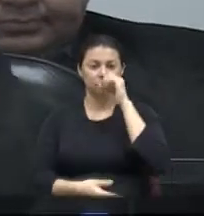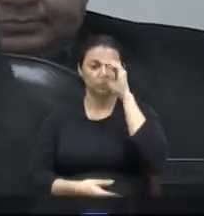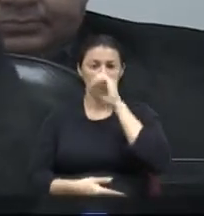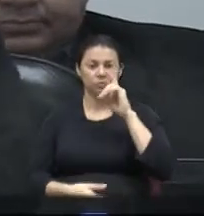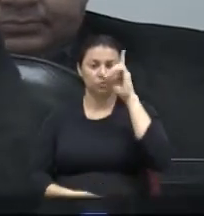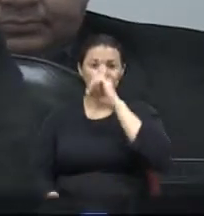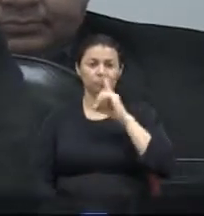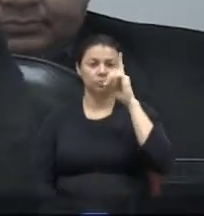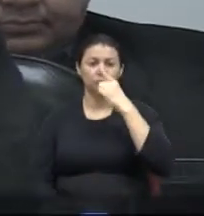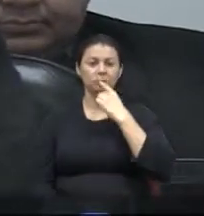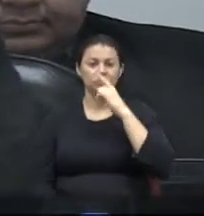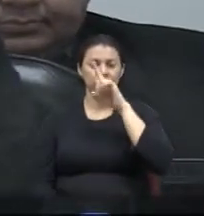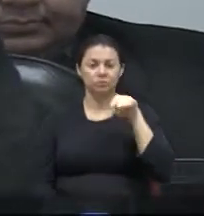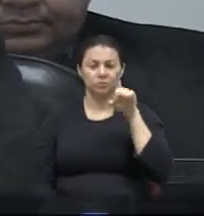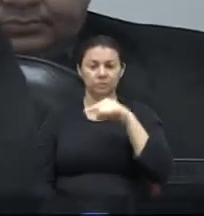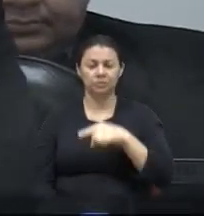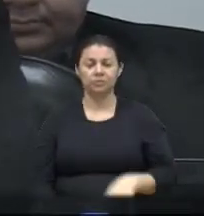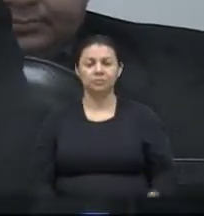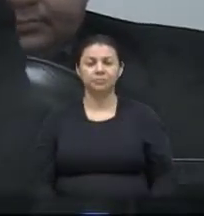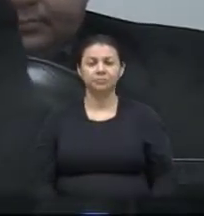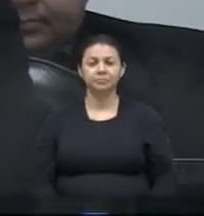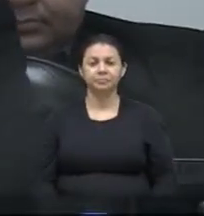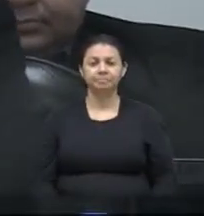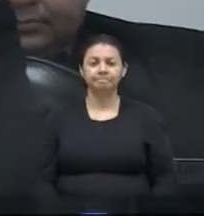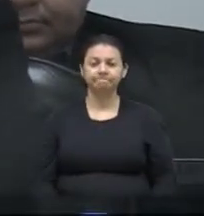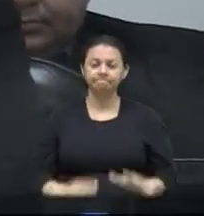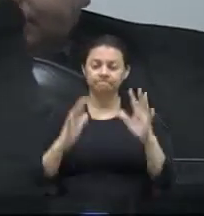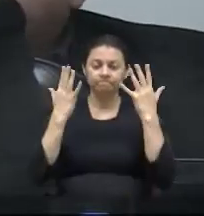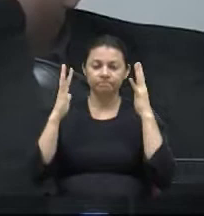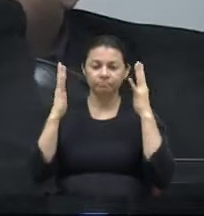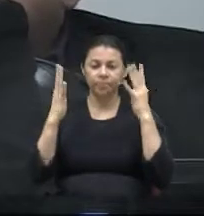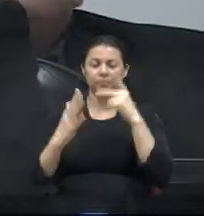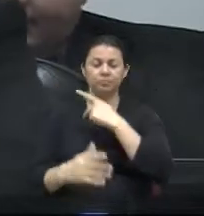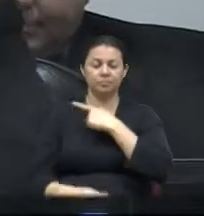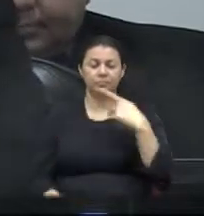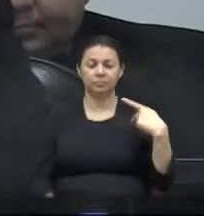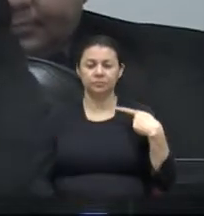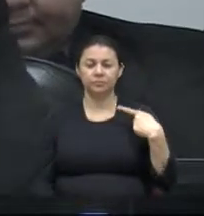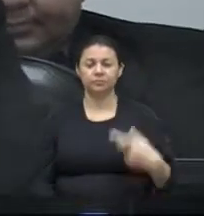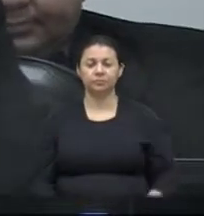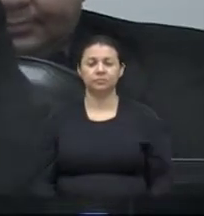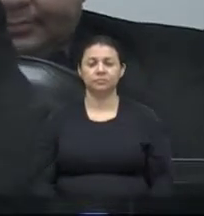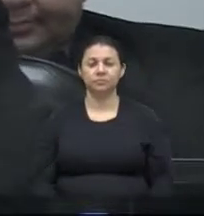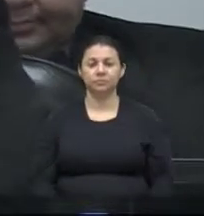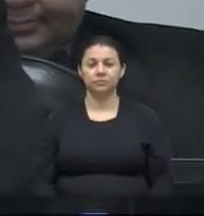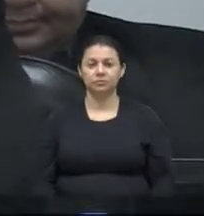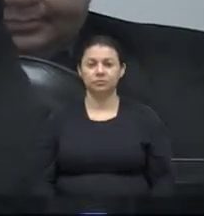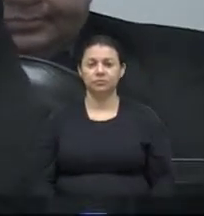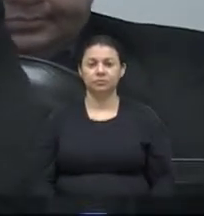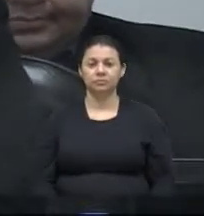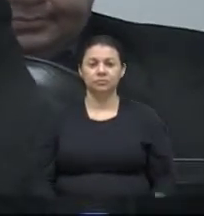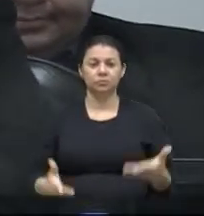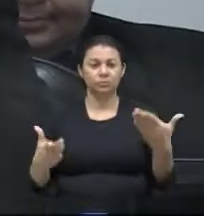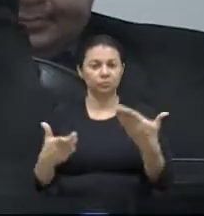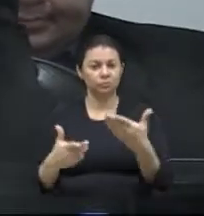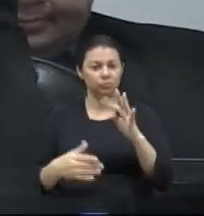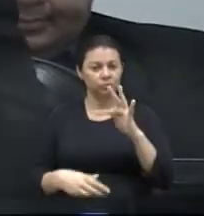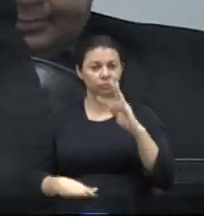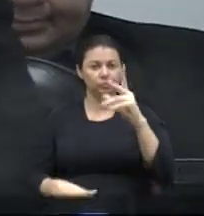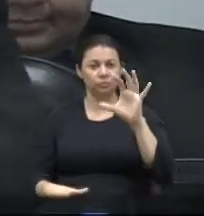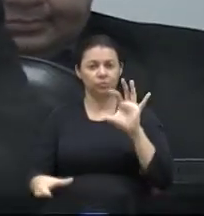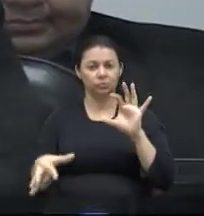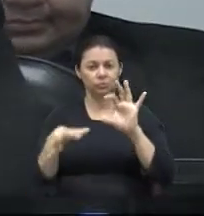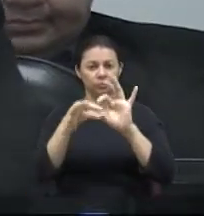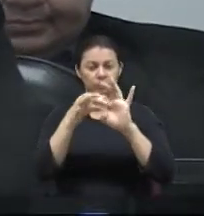residente na rua pastor nós temos uma aliança além da